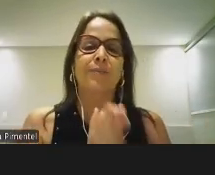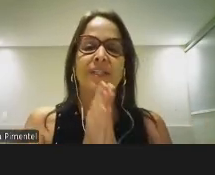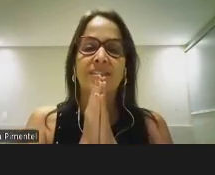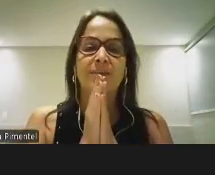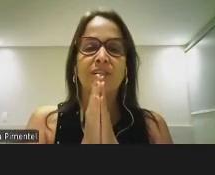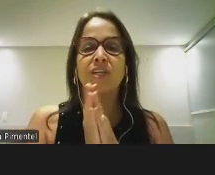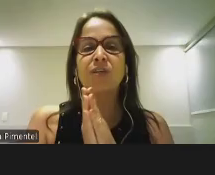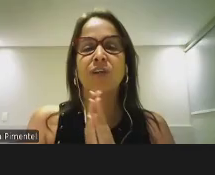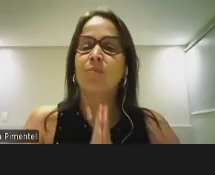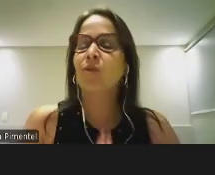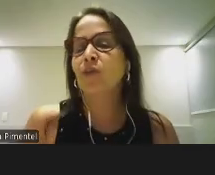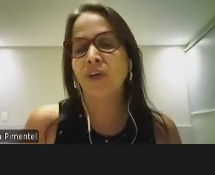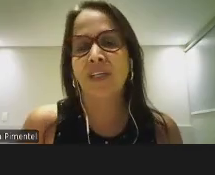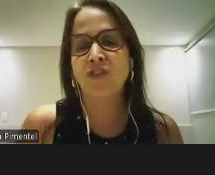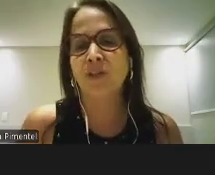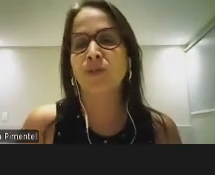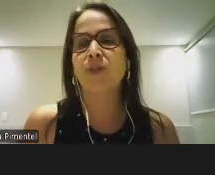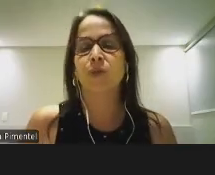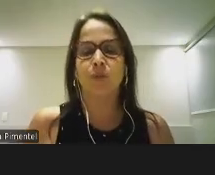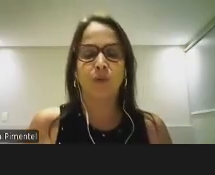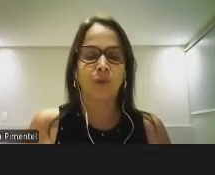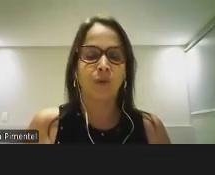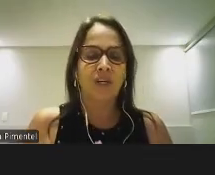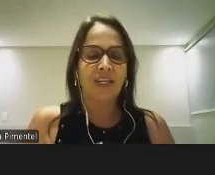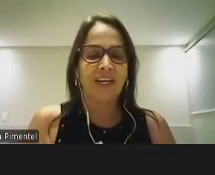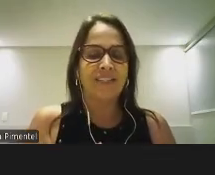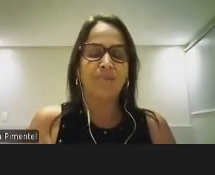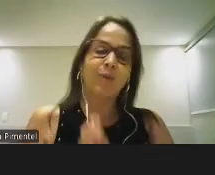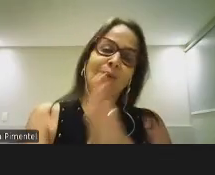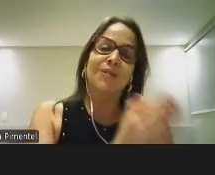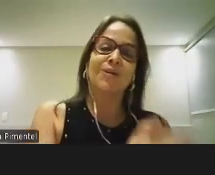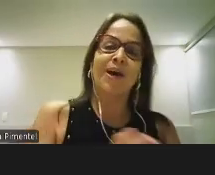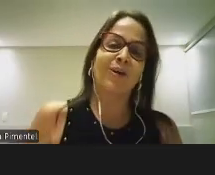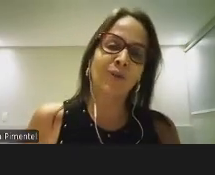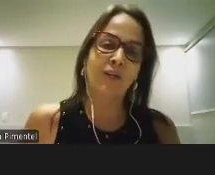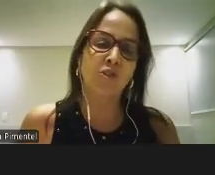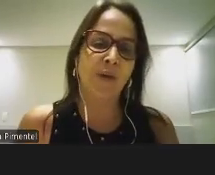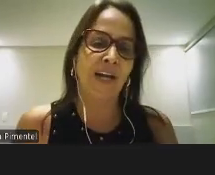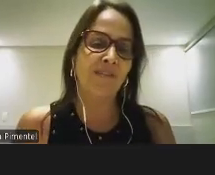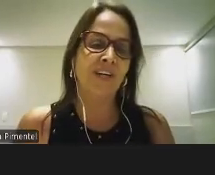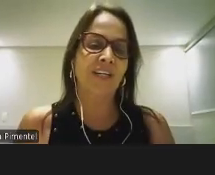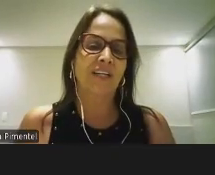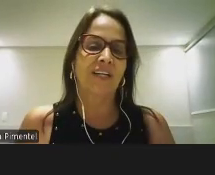tu falar, prima, dizer, minha gente, eu fiquei muito feliz quando isso tomou essa proporção